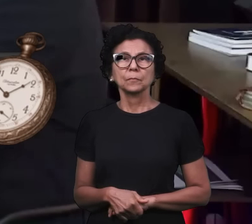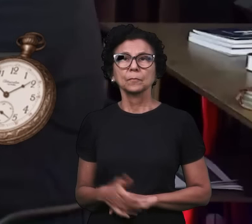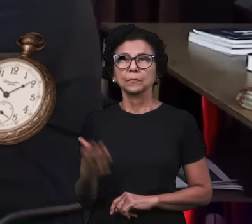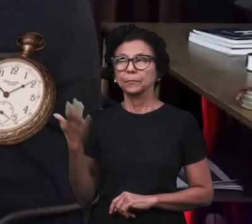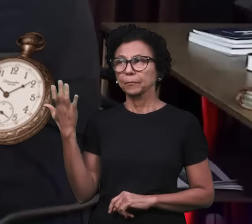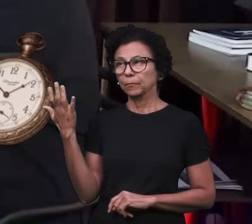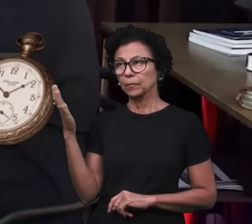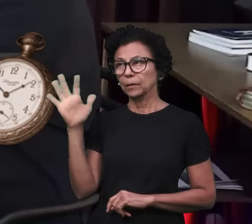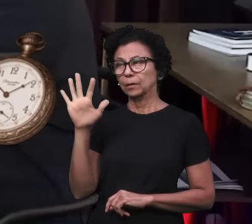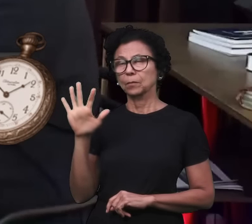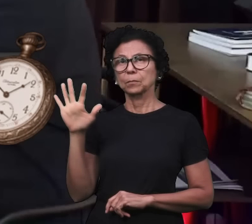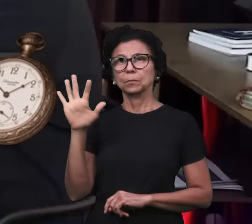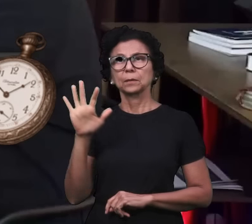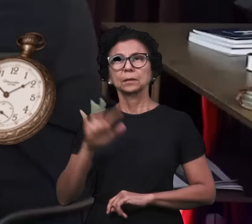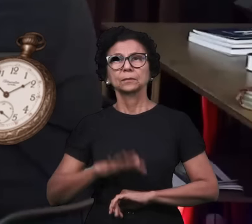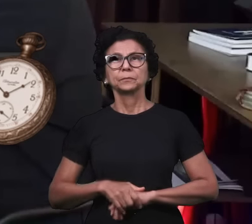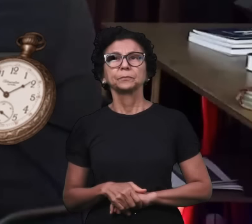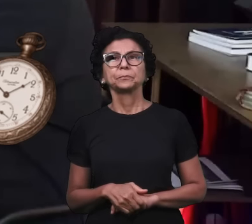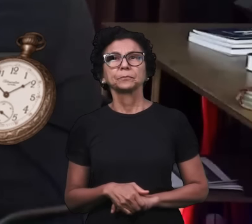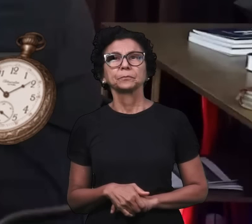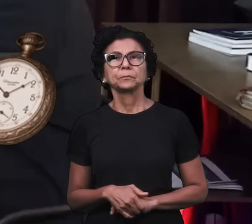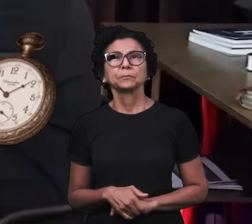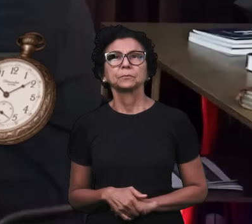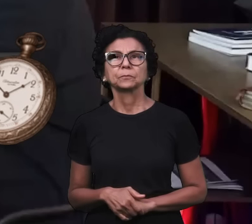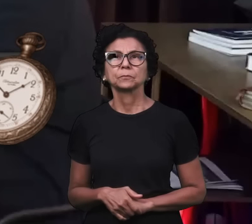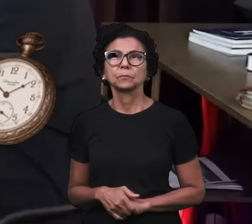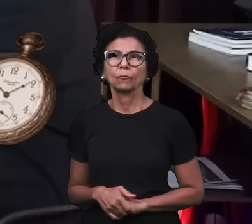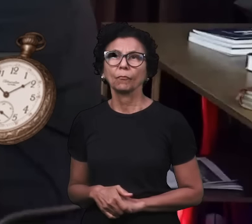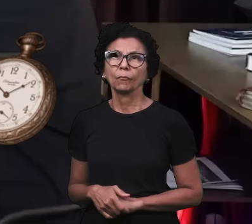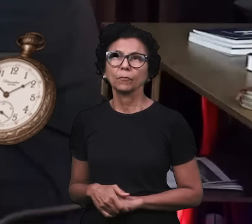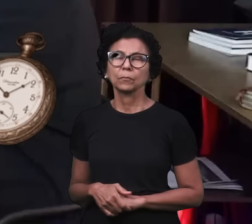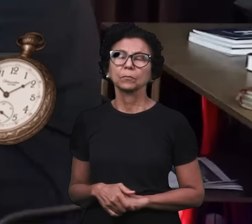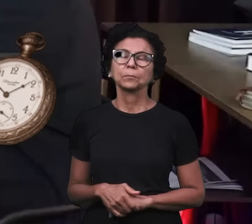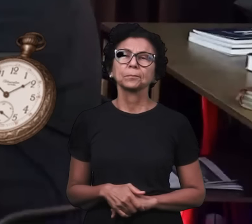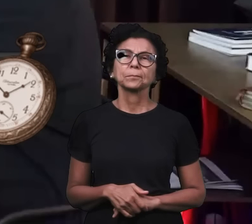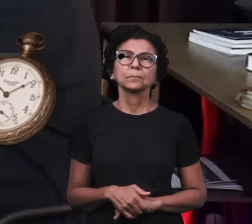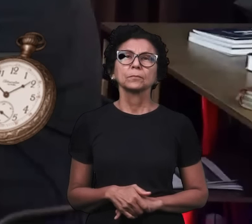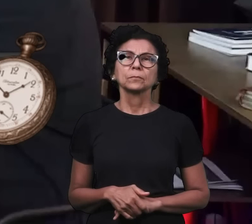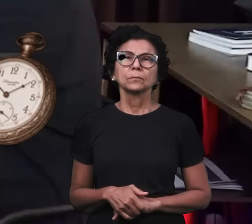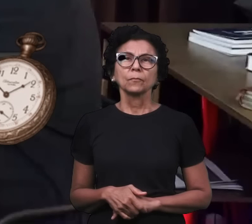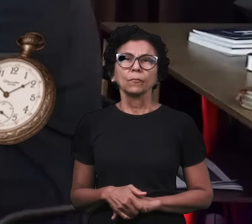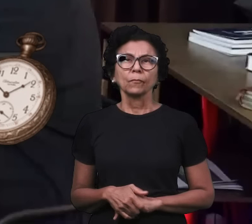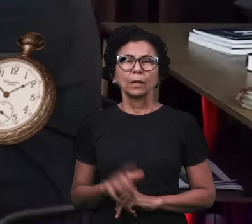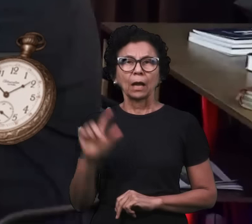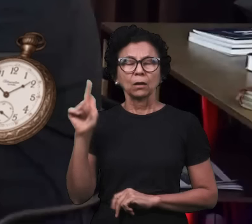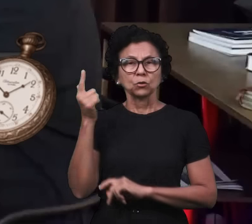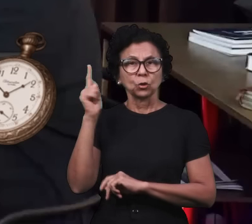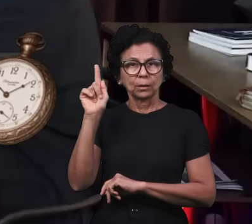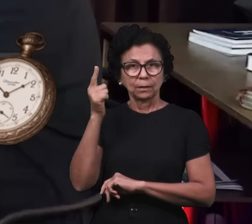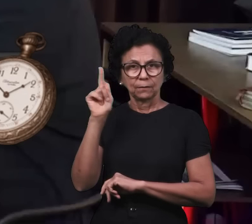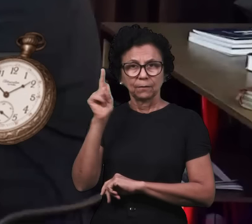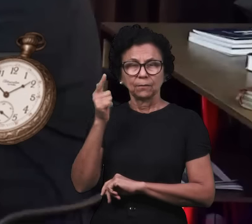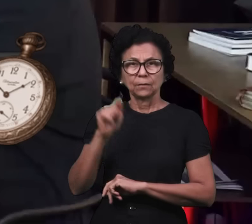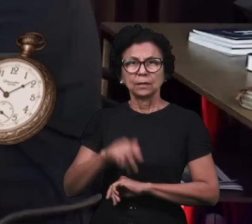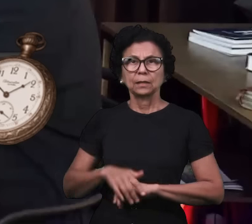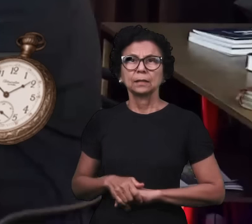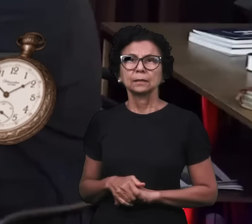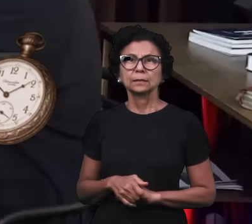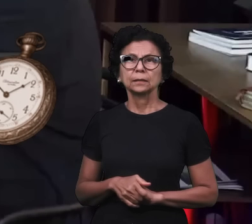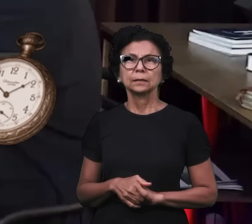forma geográfica, né, a rota do Êxodo, porque havia uma concentração do povo ali em Ramsés,